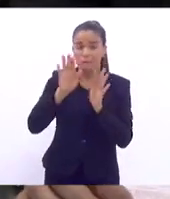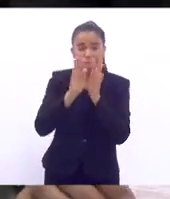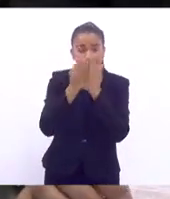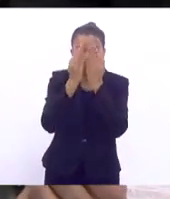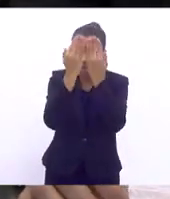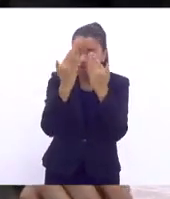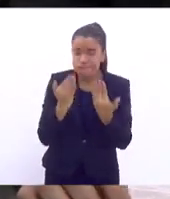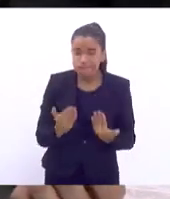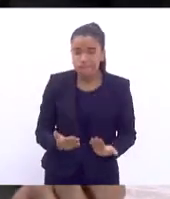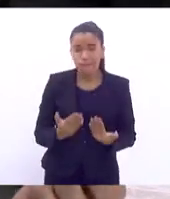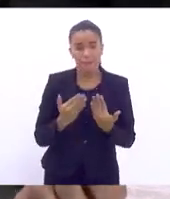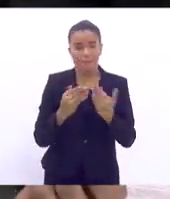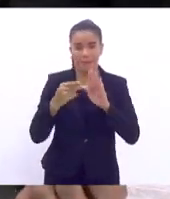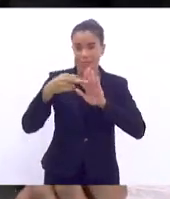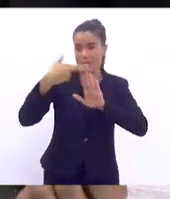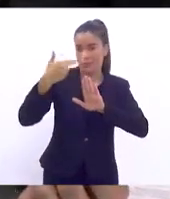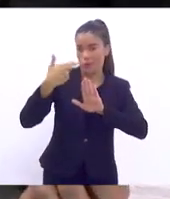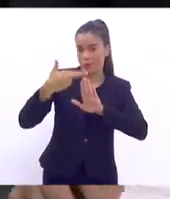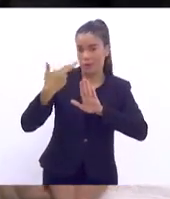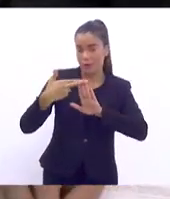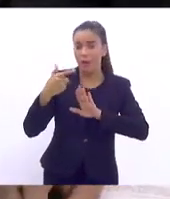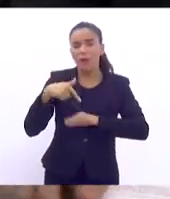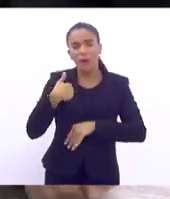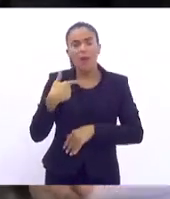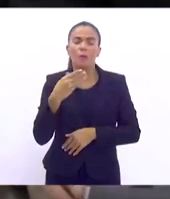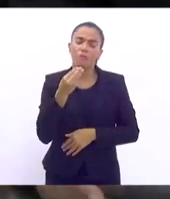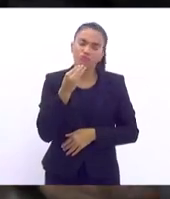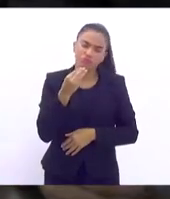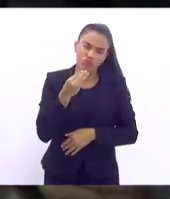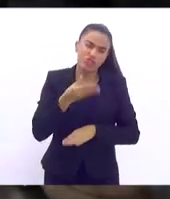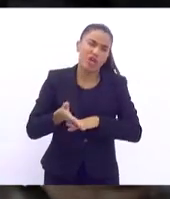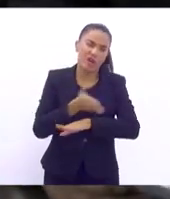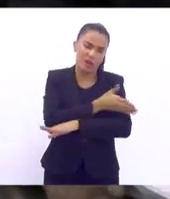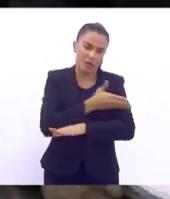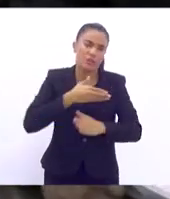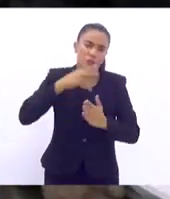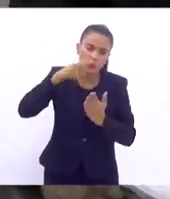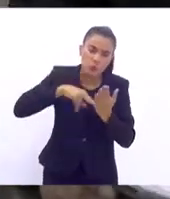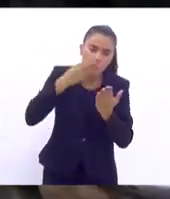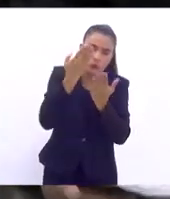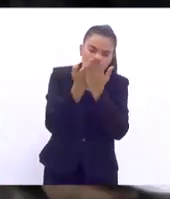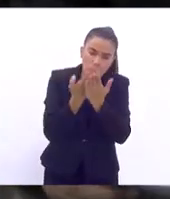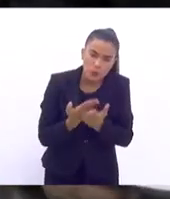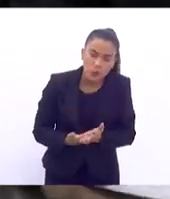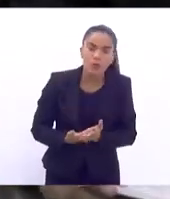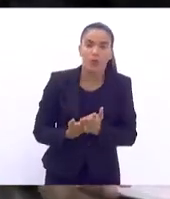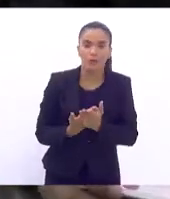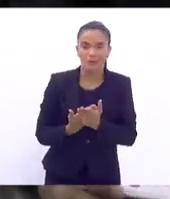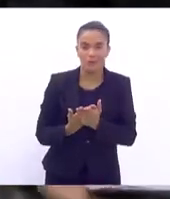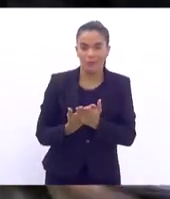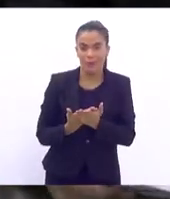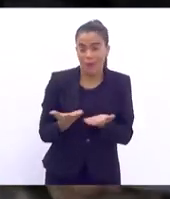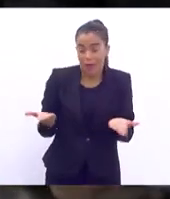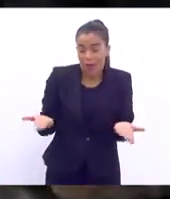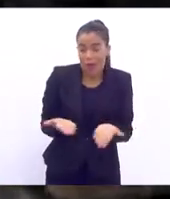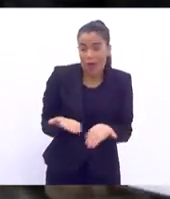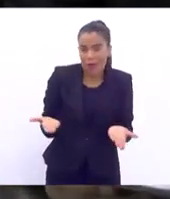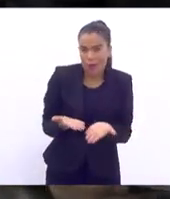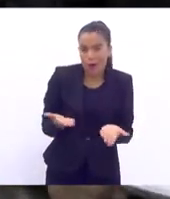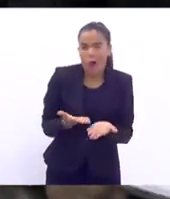vossa excelência tá apresentando até me desculpa eu deveria ter me debruçado lido estudado até para poder